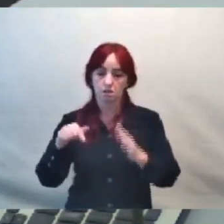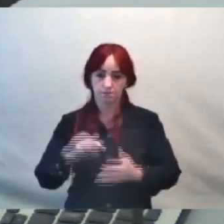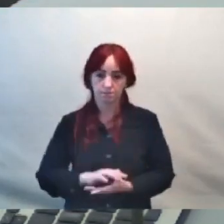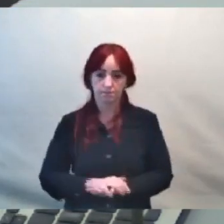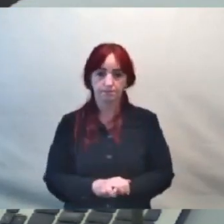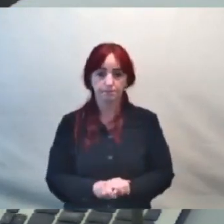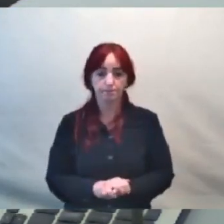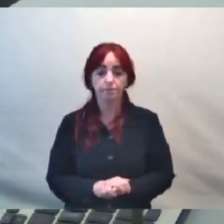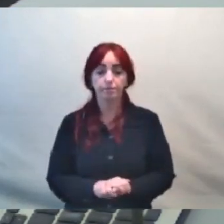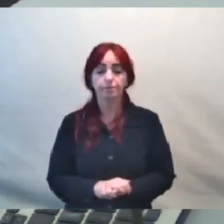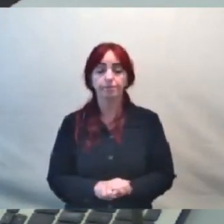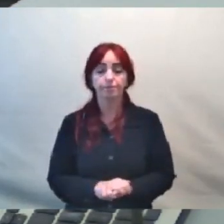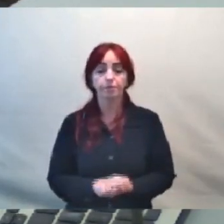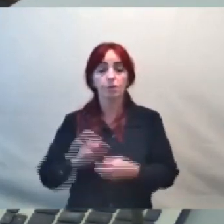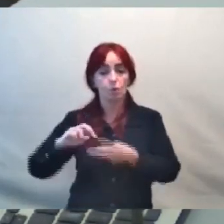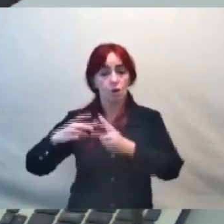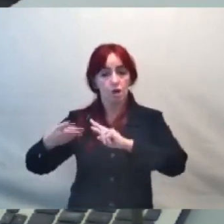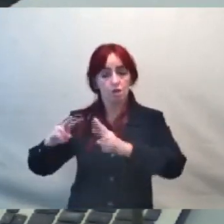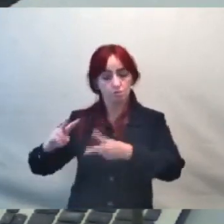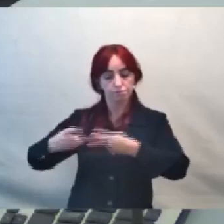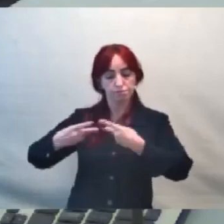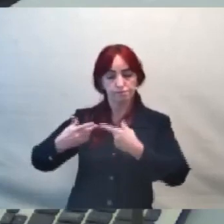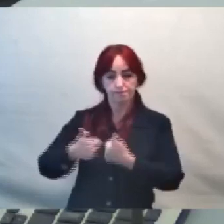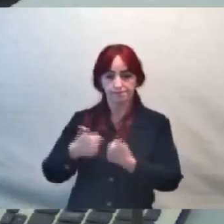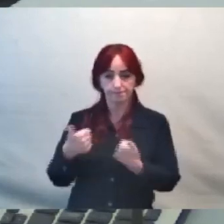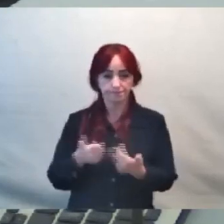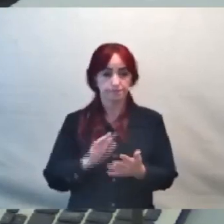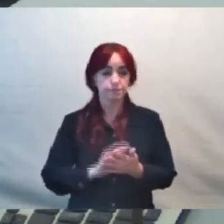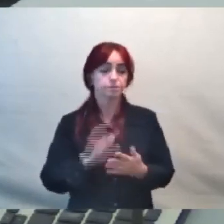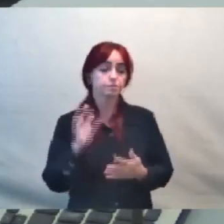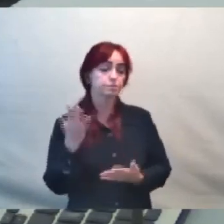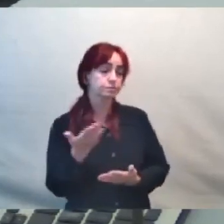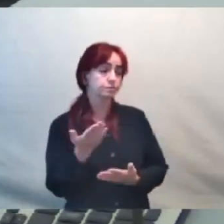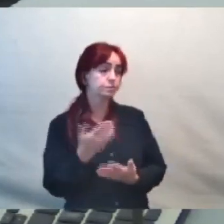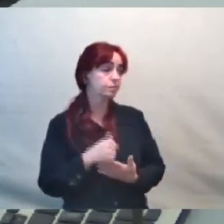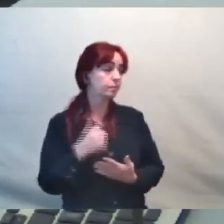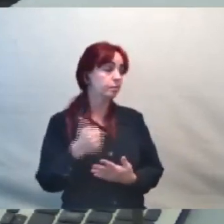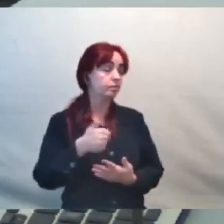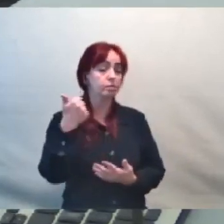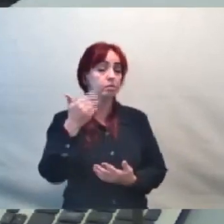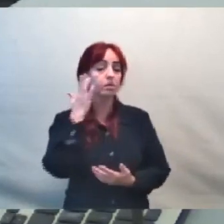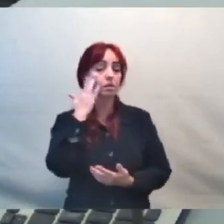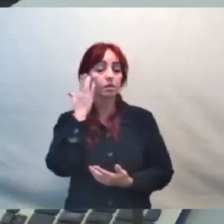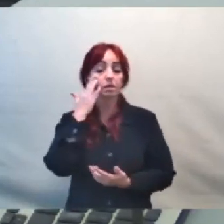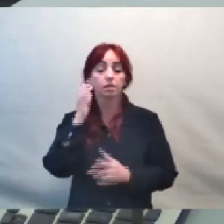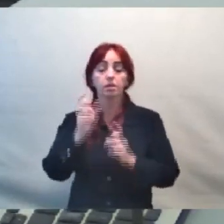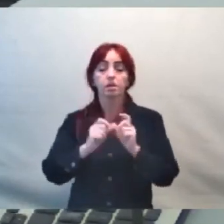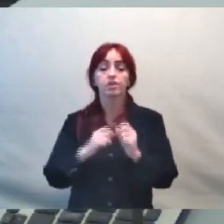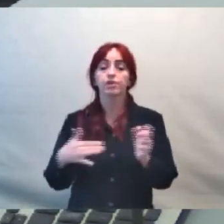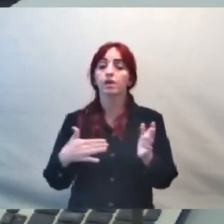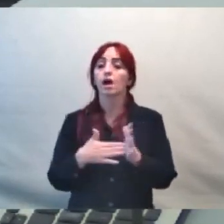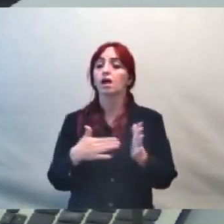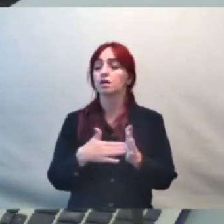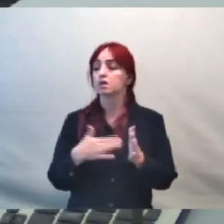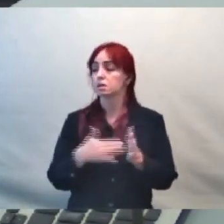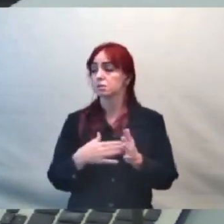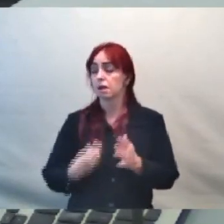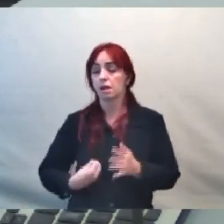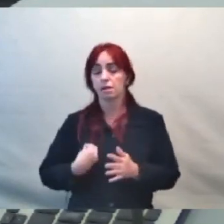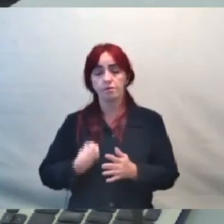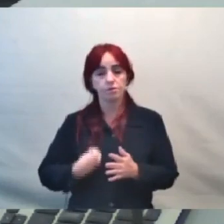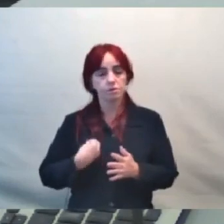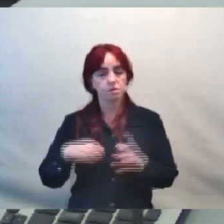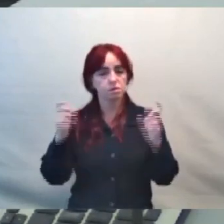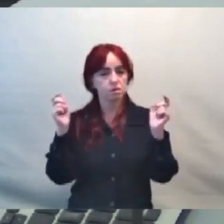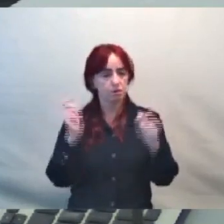Somente mais duas questões. A primeira, a gente já sabe que, até em função da competência, né, da